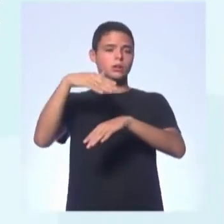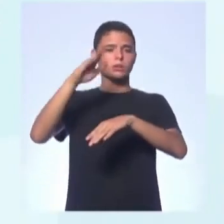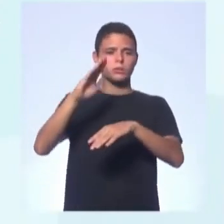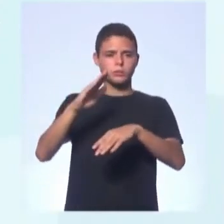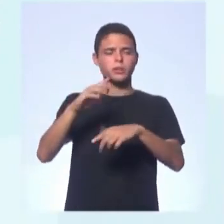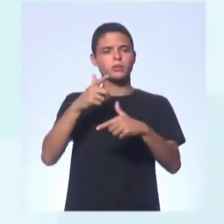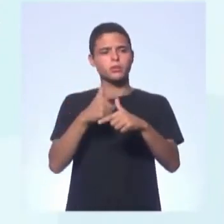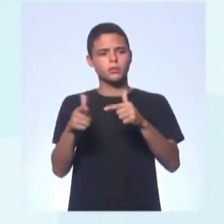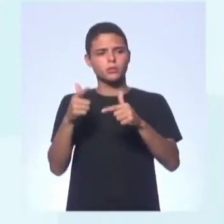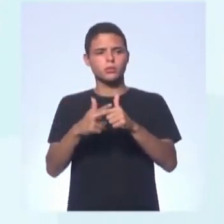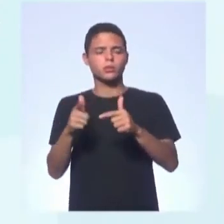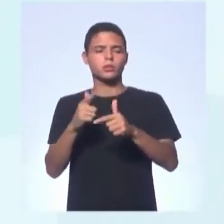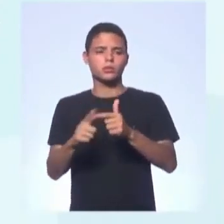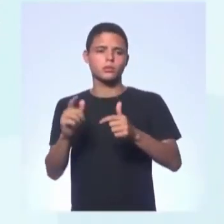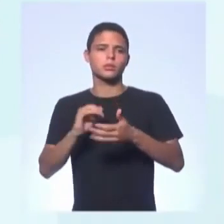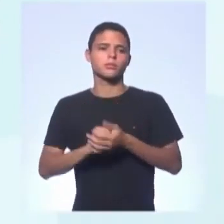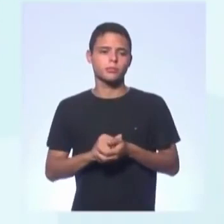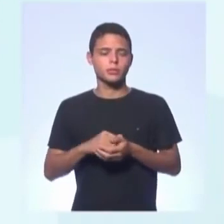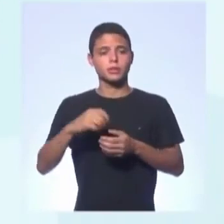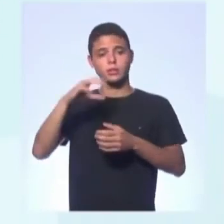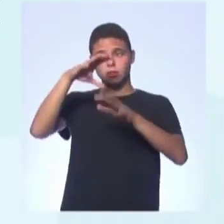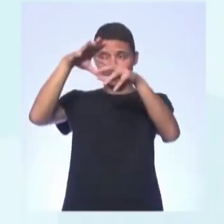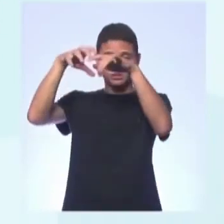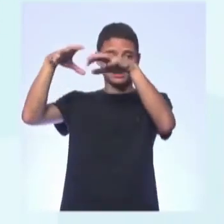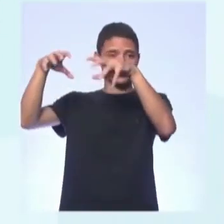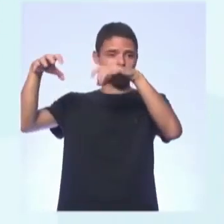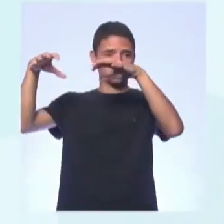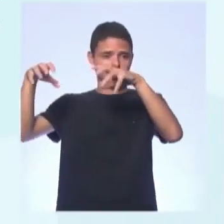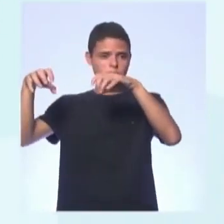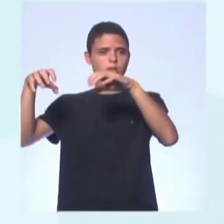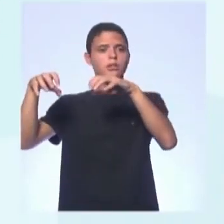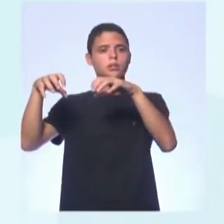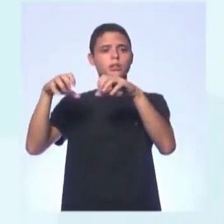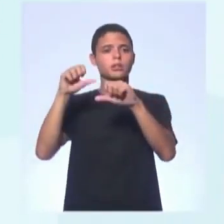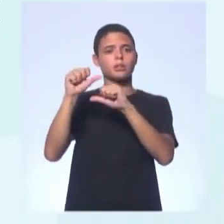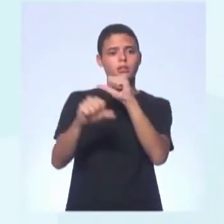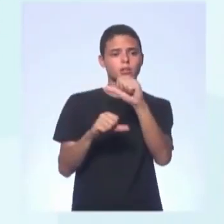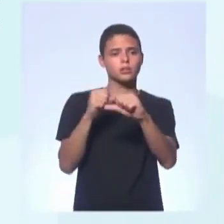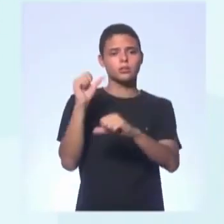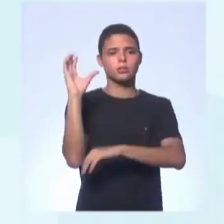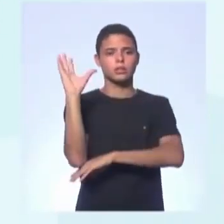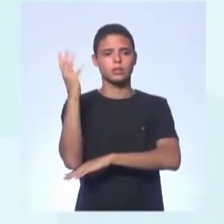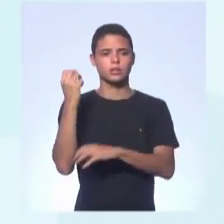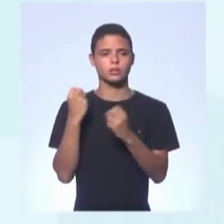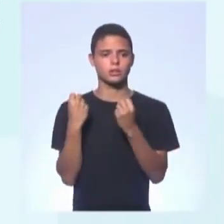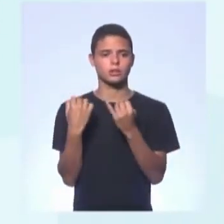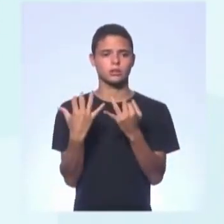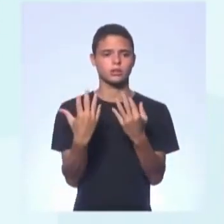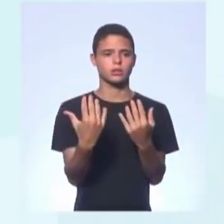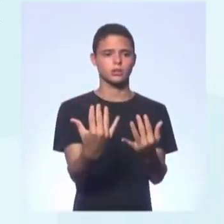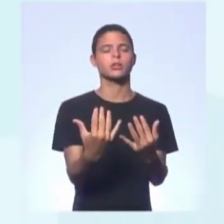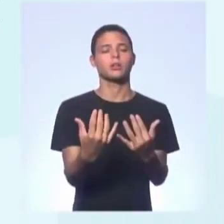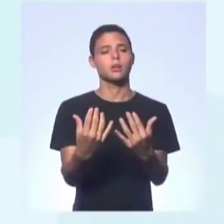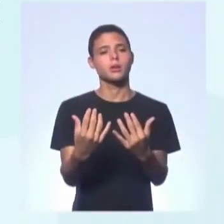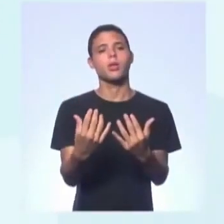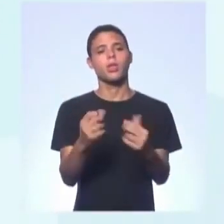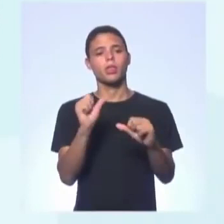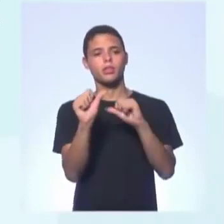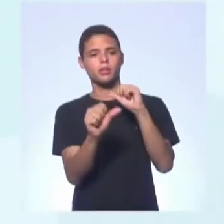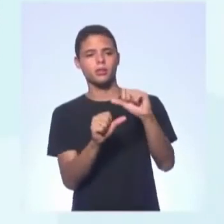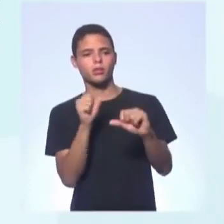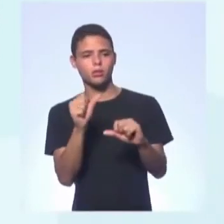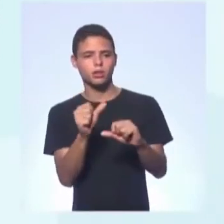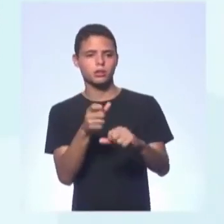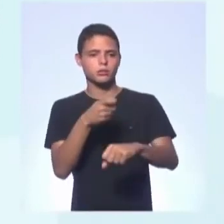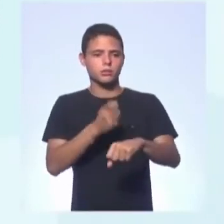intensificação, sob o ponto de vista climático, ocorre porque a substituição da vegetação por estruturas de concreto,